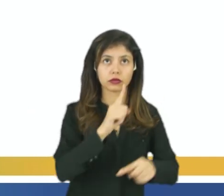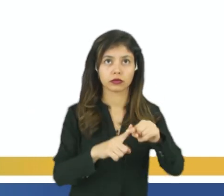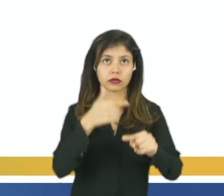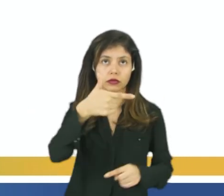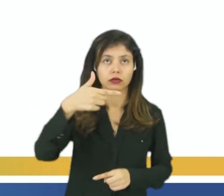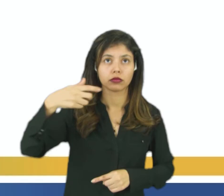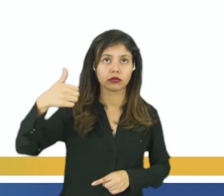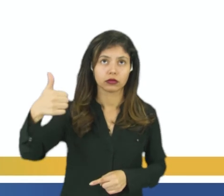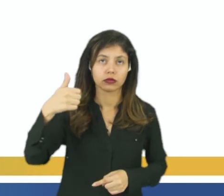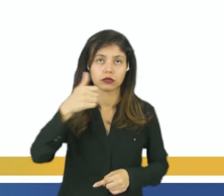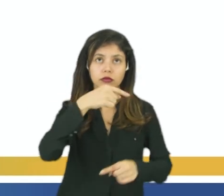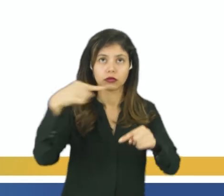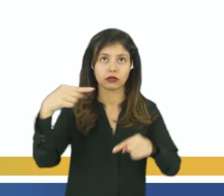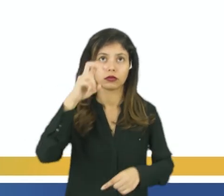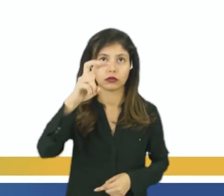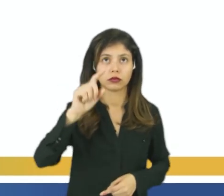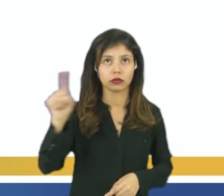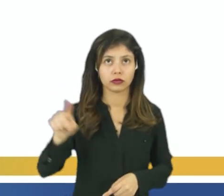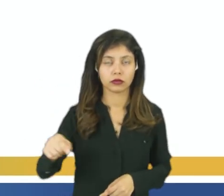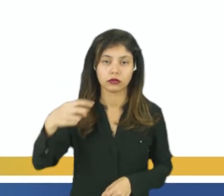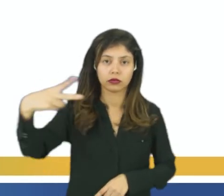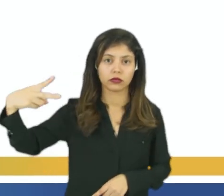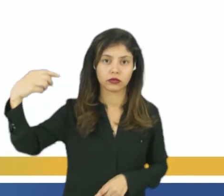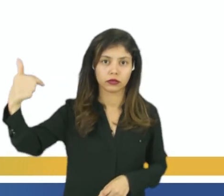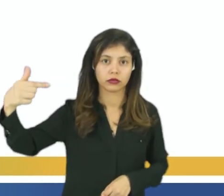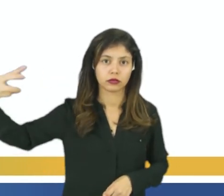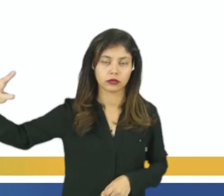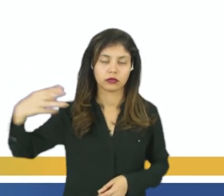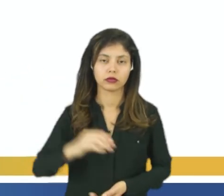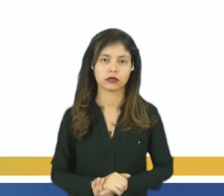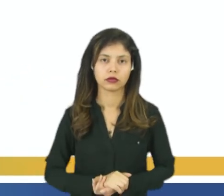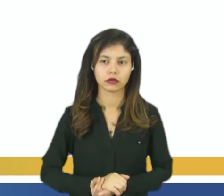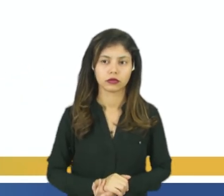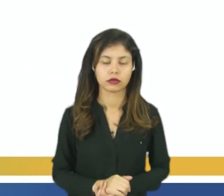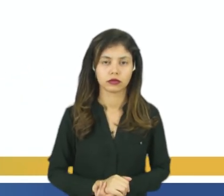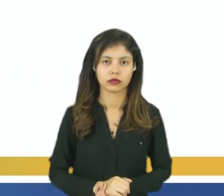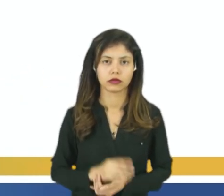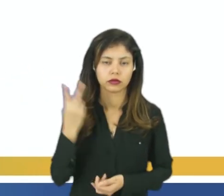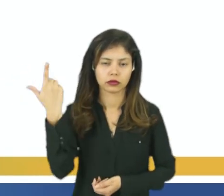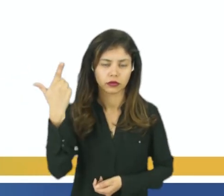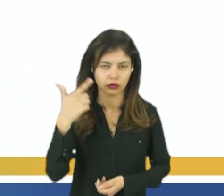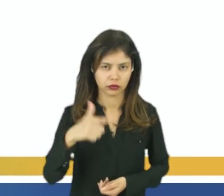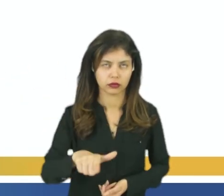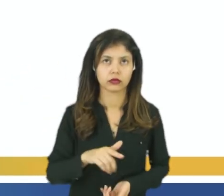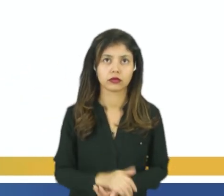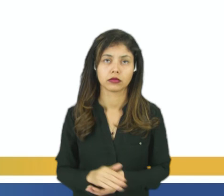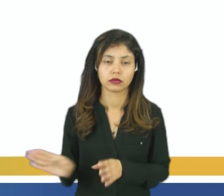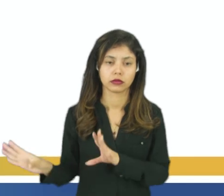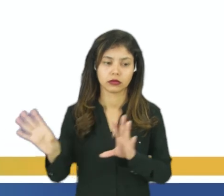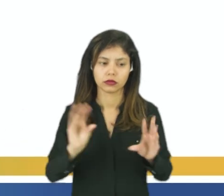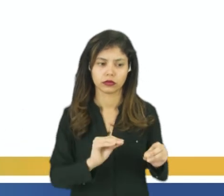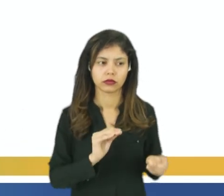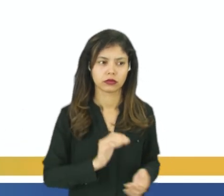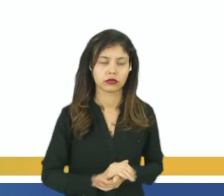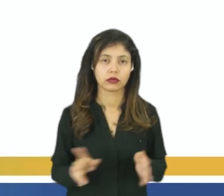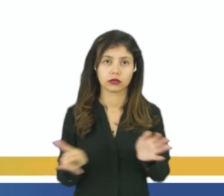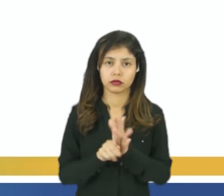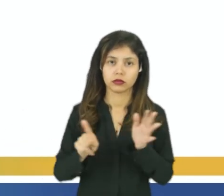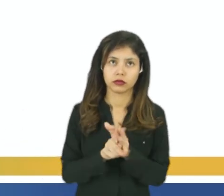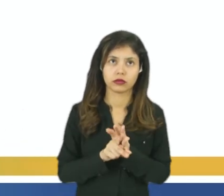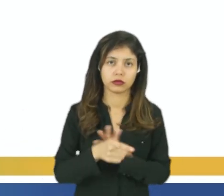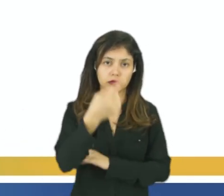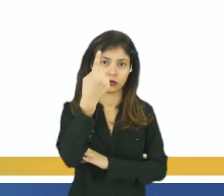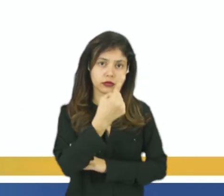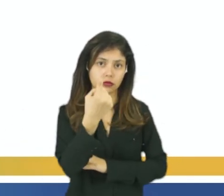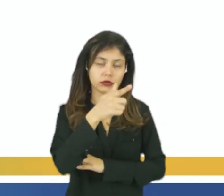2 mais 21 menos 5z igual a 23. Novamente, percebam que nós caímos numa equação do primeiro grau